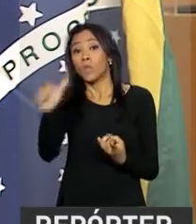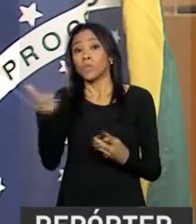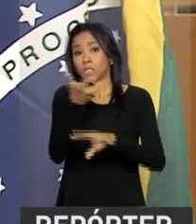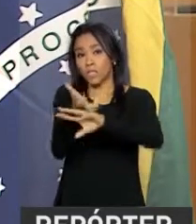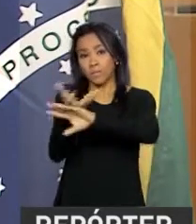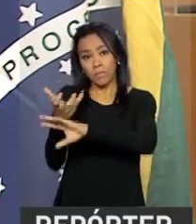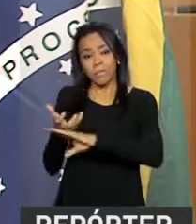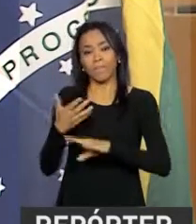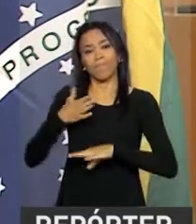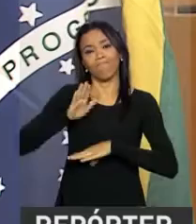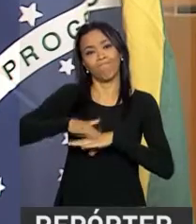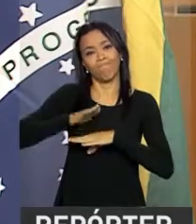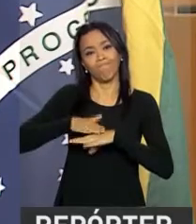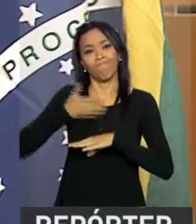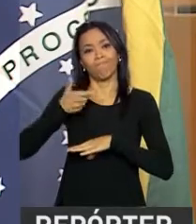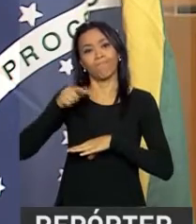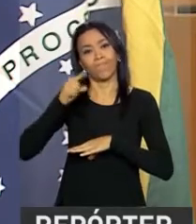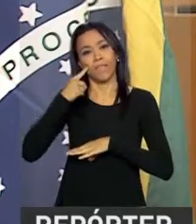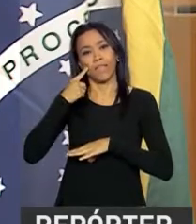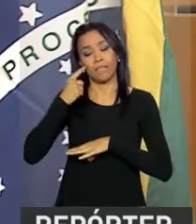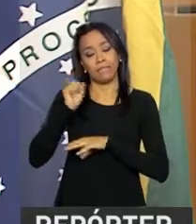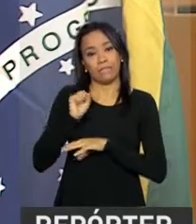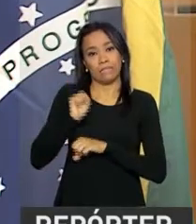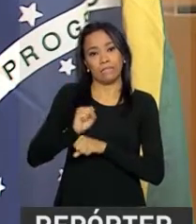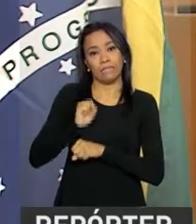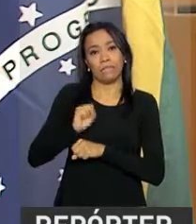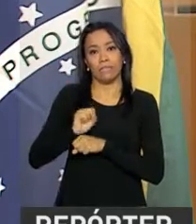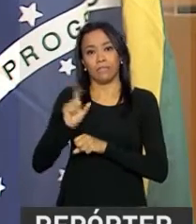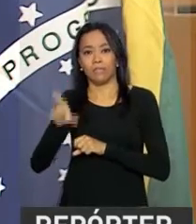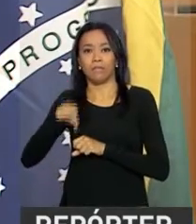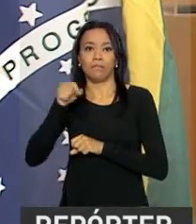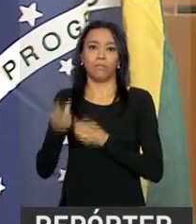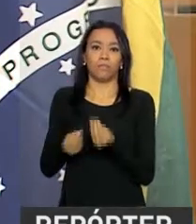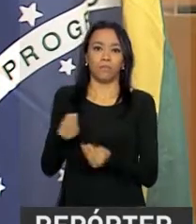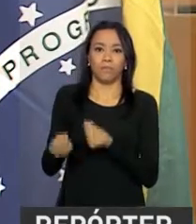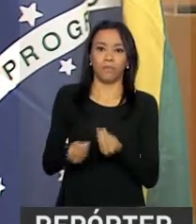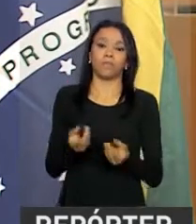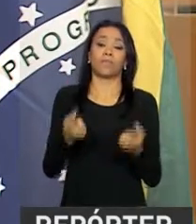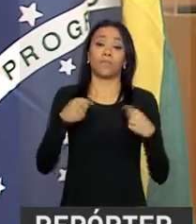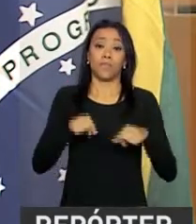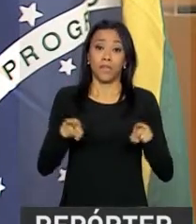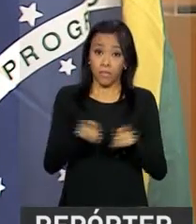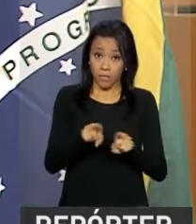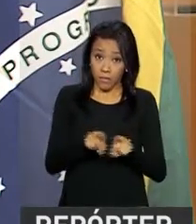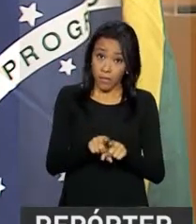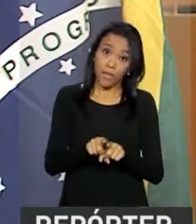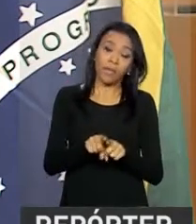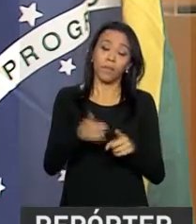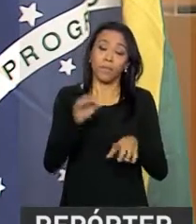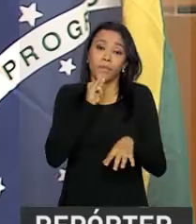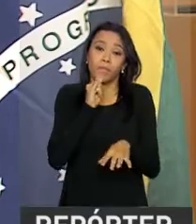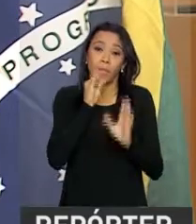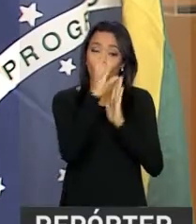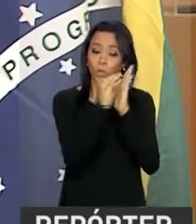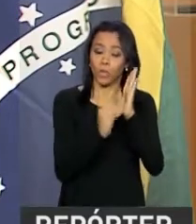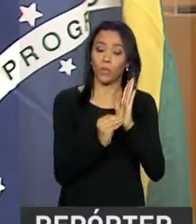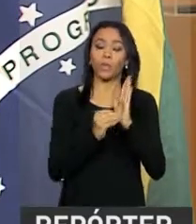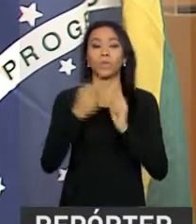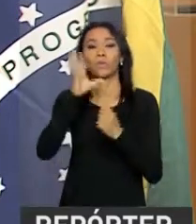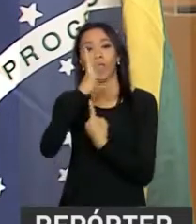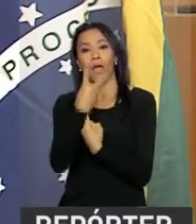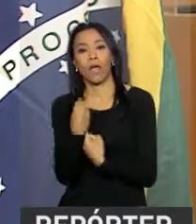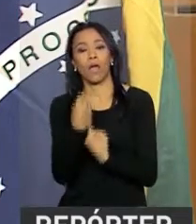dependendo da base nacional curricular é evidente que é a transversalidade de conteúdos como arte